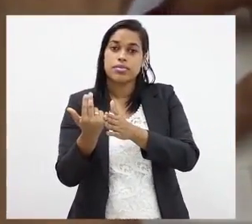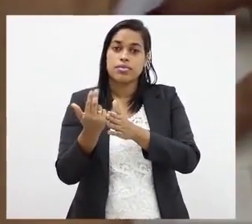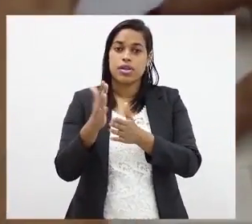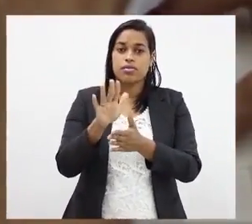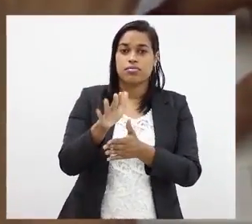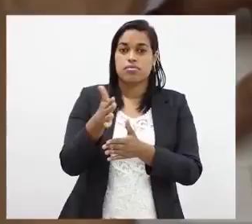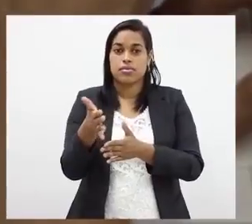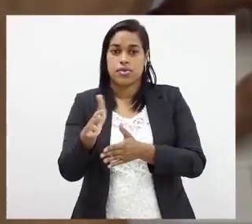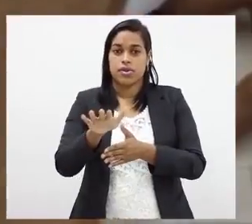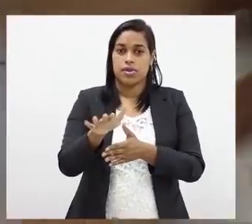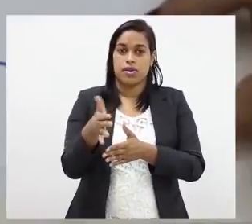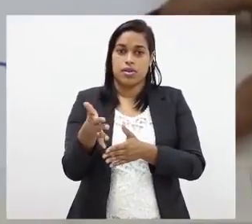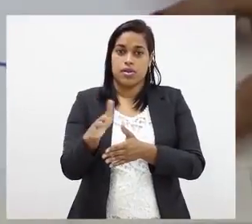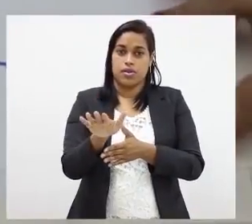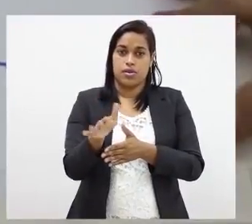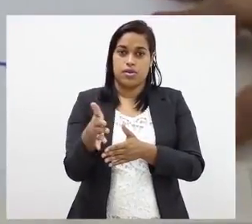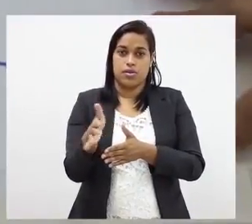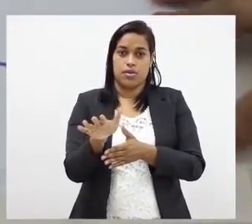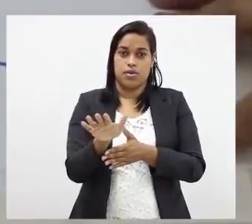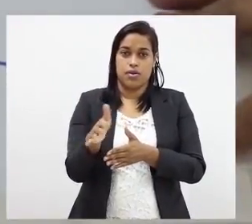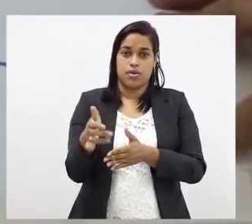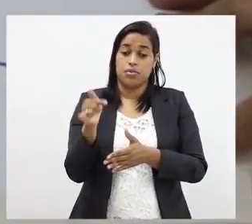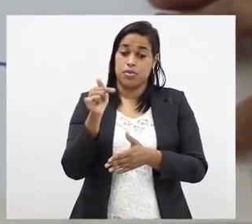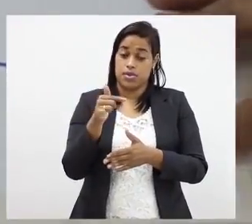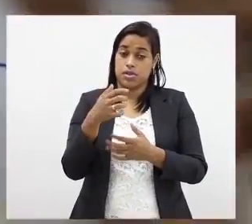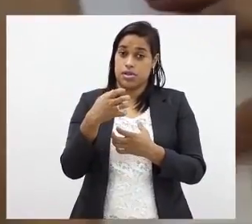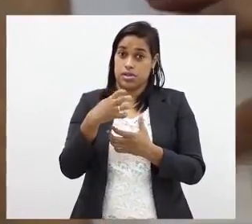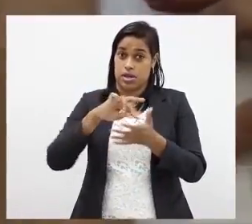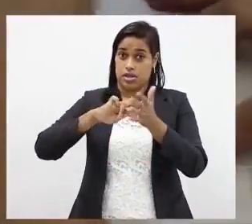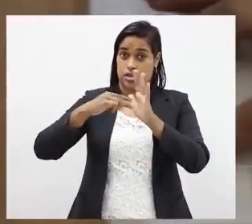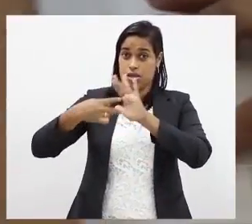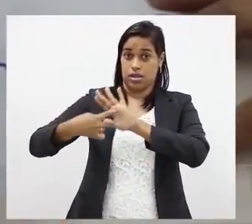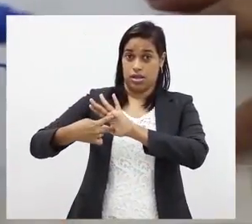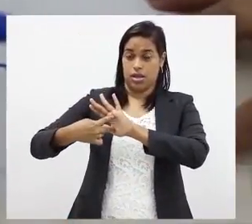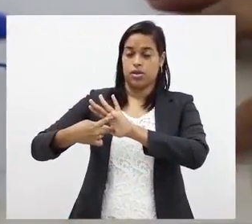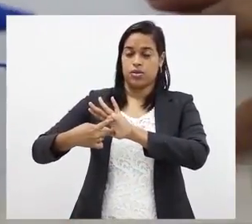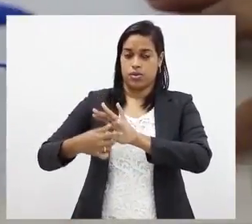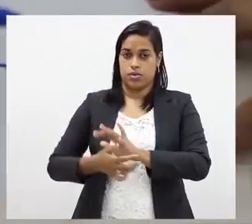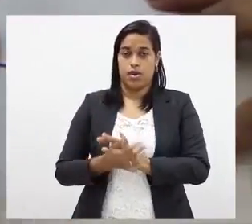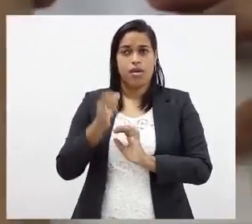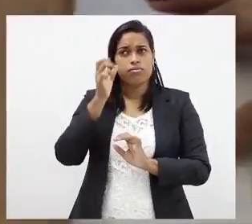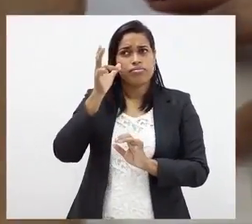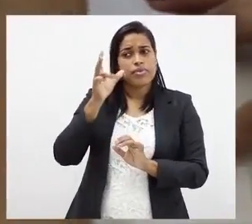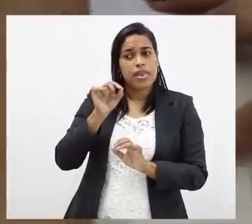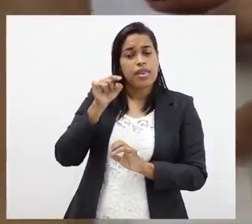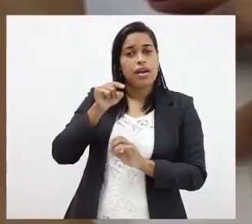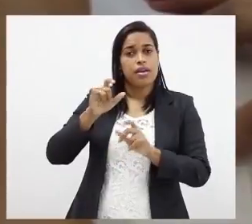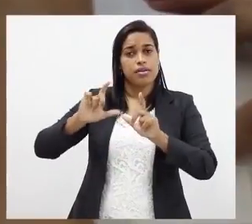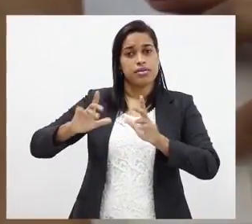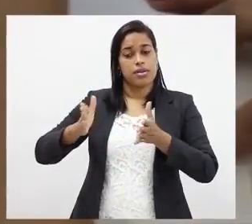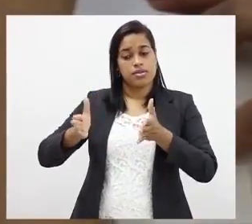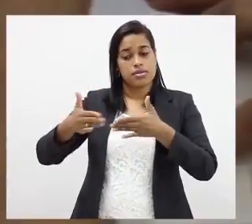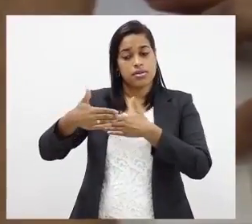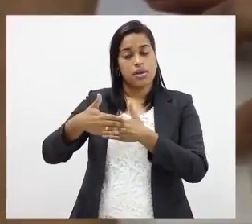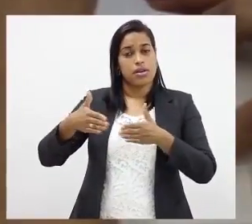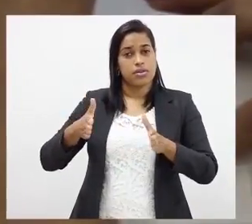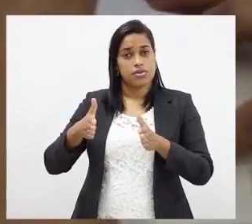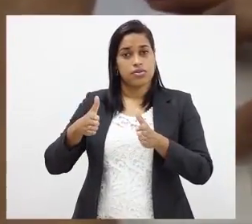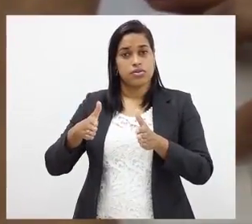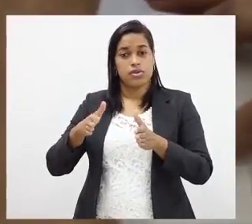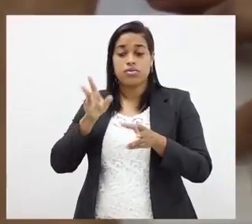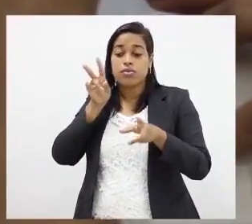mais ou menos nesse sentido. Ou seja, vai ser a ideia dessa caixinha, onde eu vou